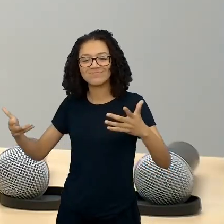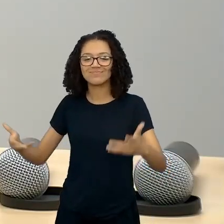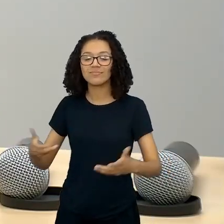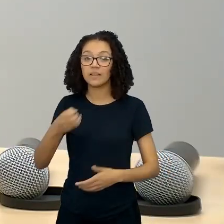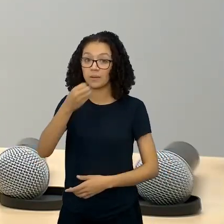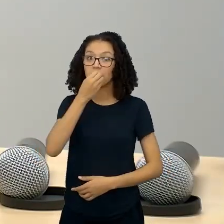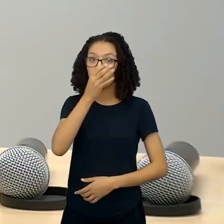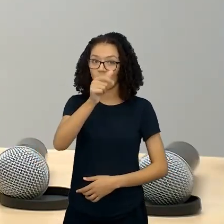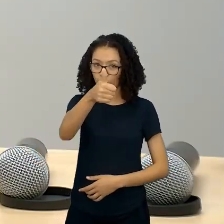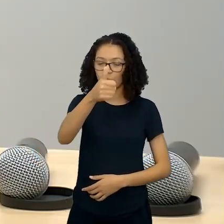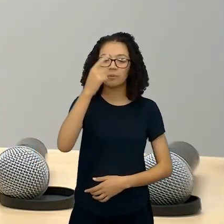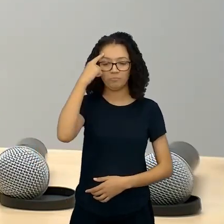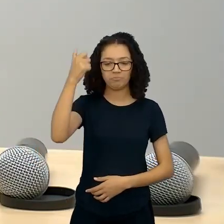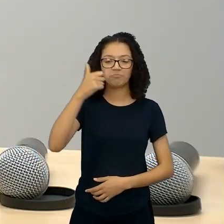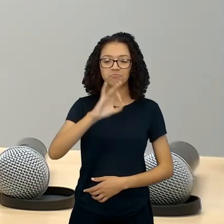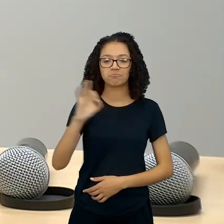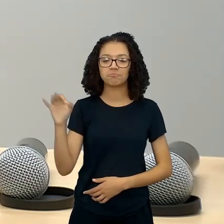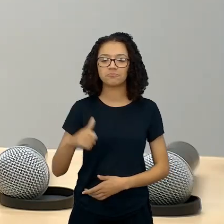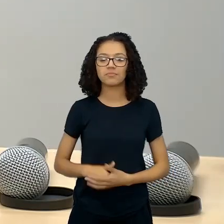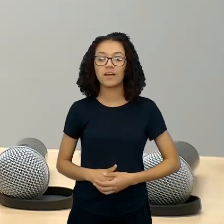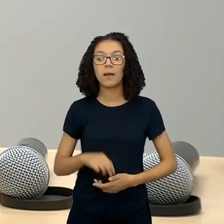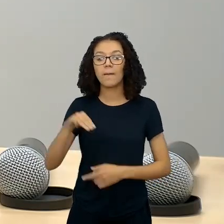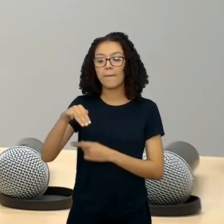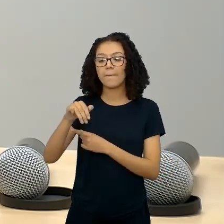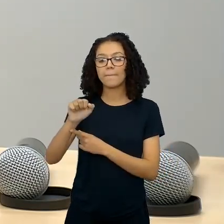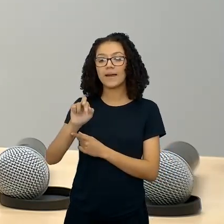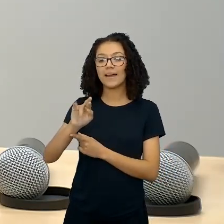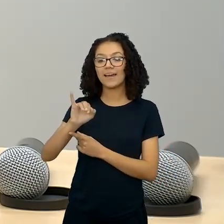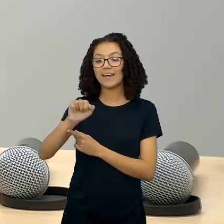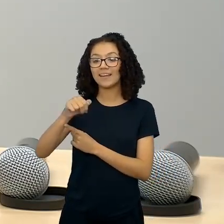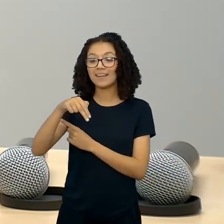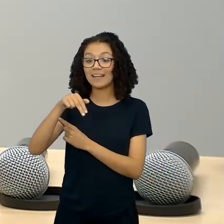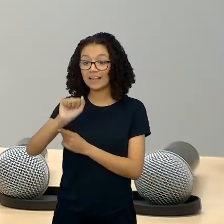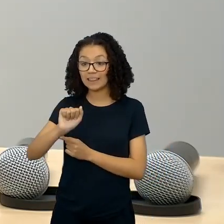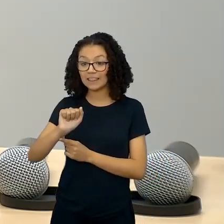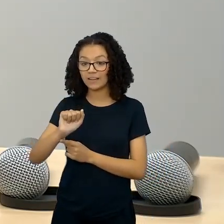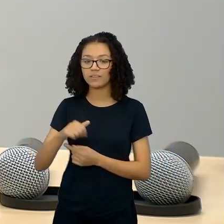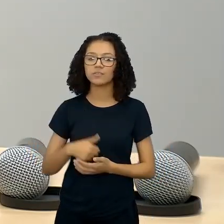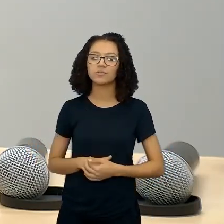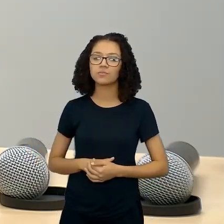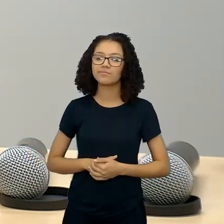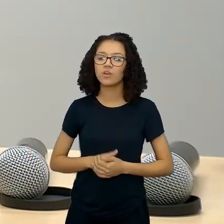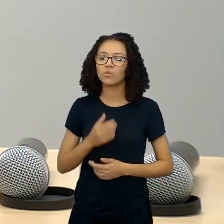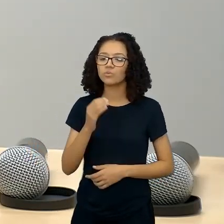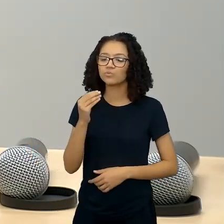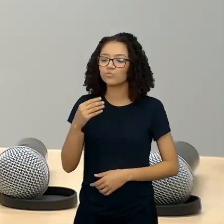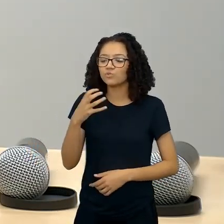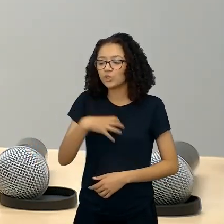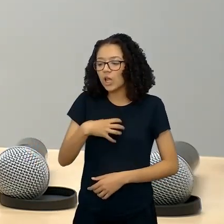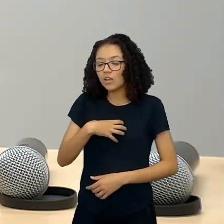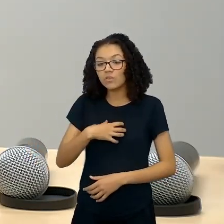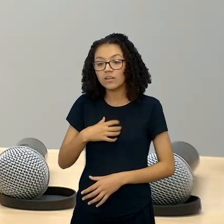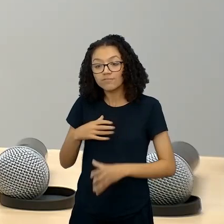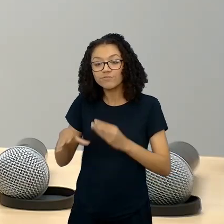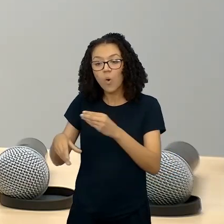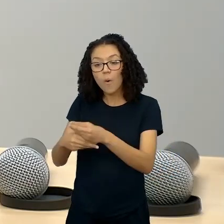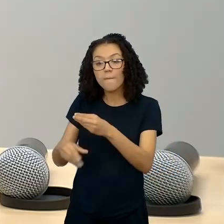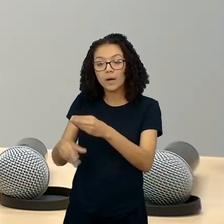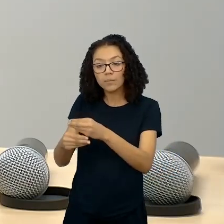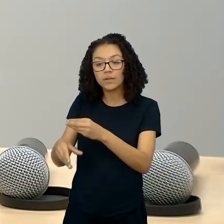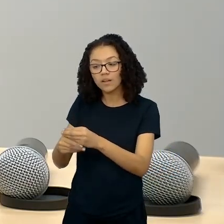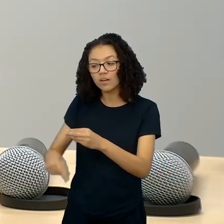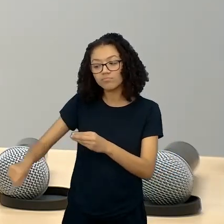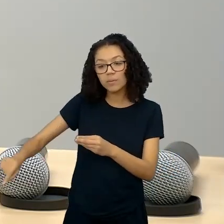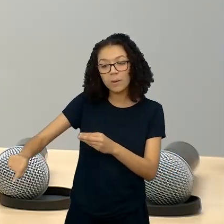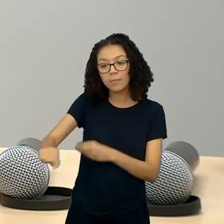é interessante. A Mariana, de forma que um complemente o outro, né? O Rogério,